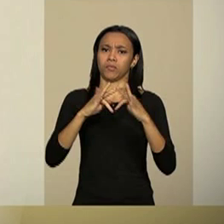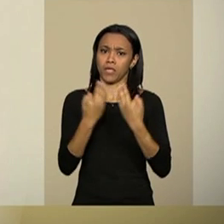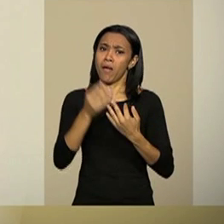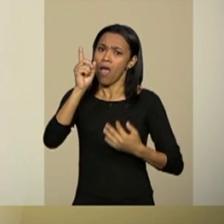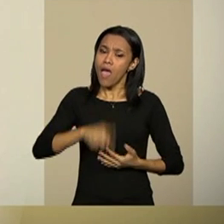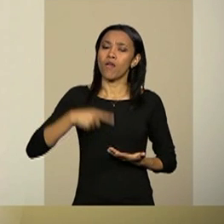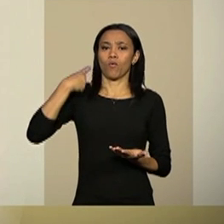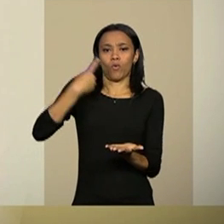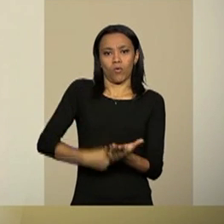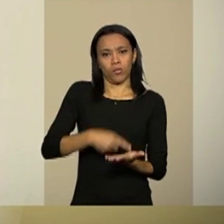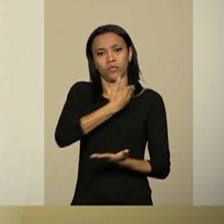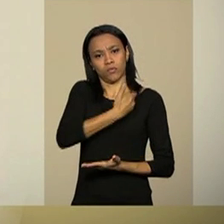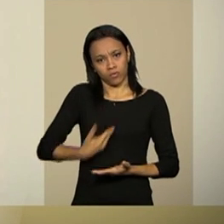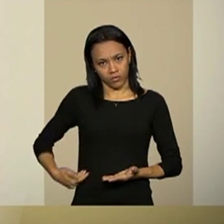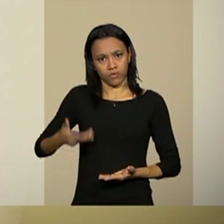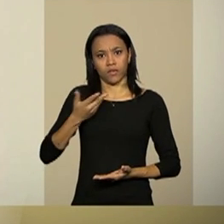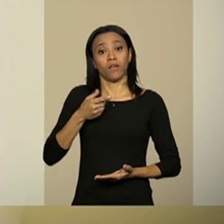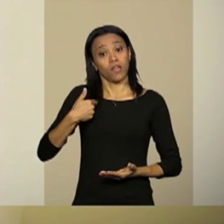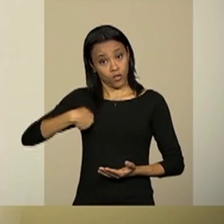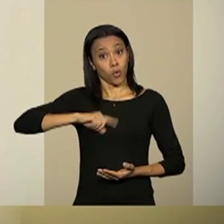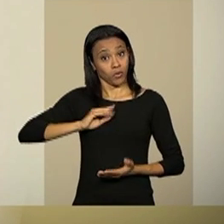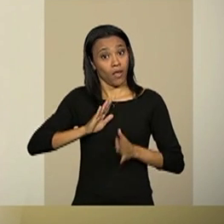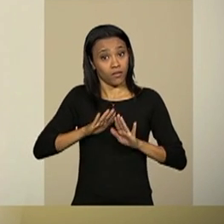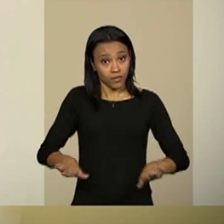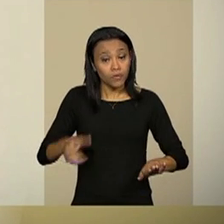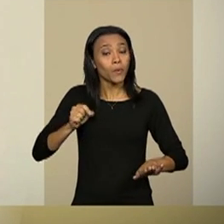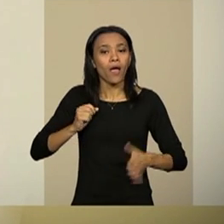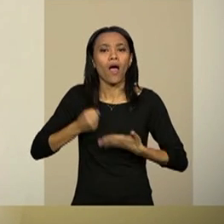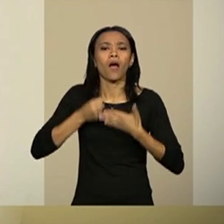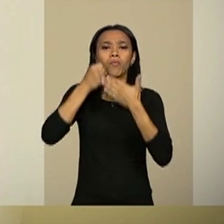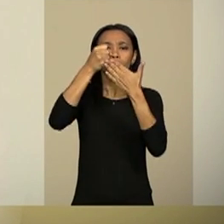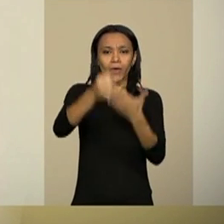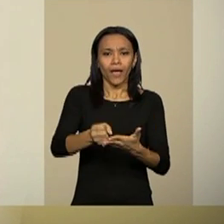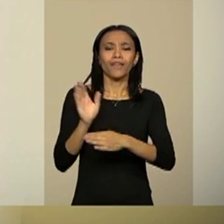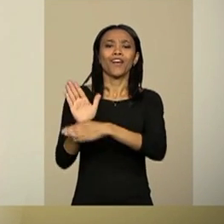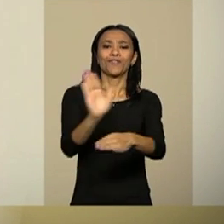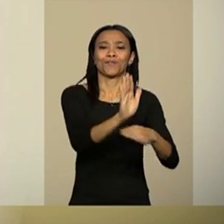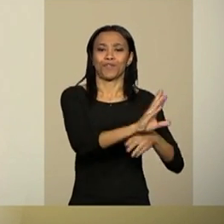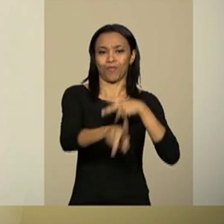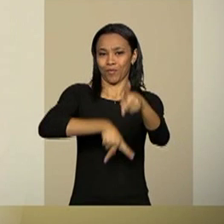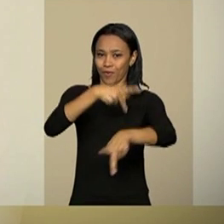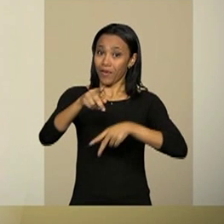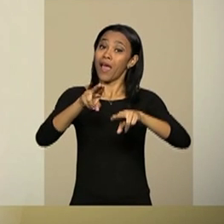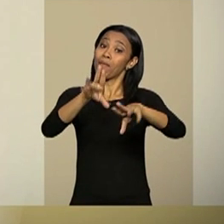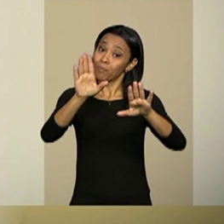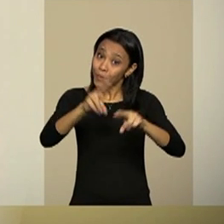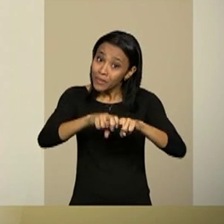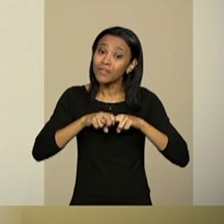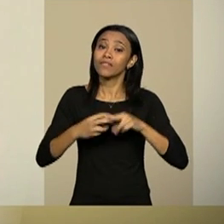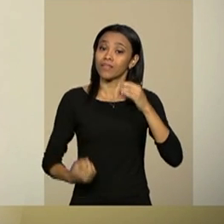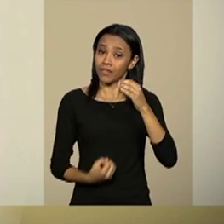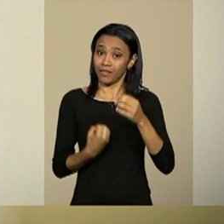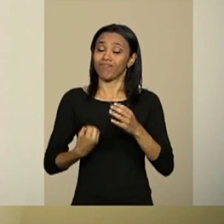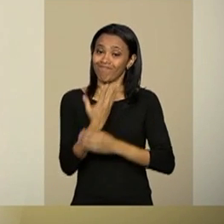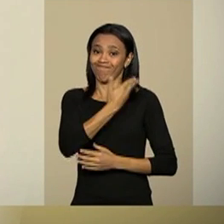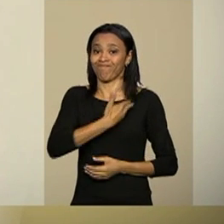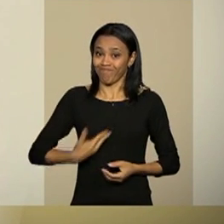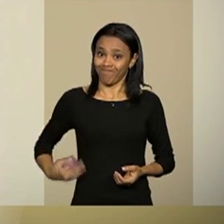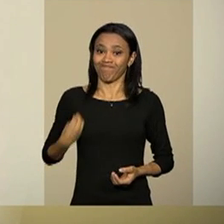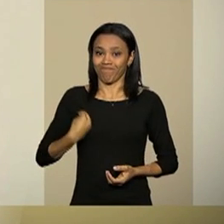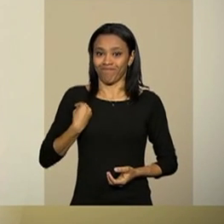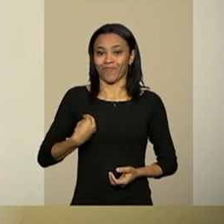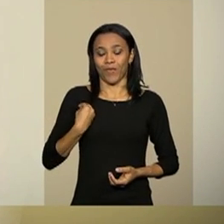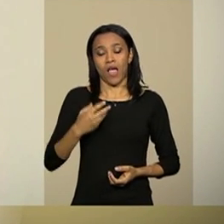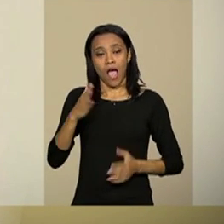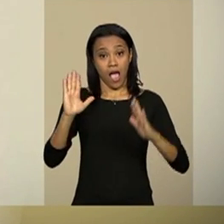e o nosso governo é assim apoiar e ajudar o povo é para isso que existe o governo a casa como você